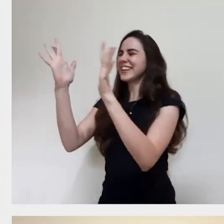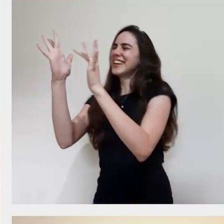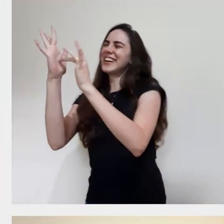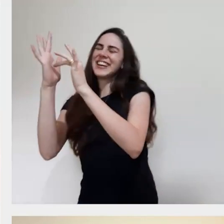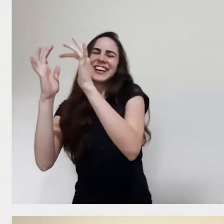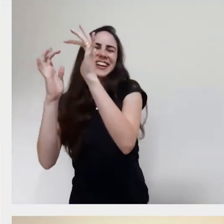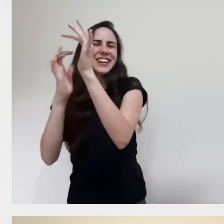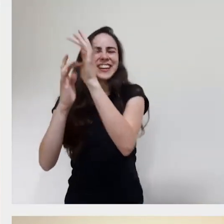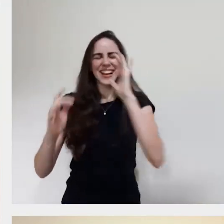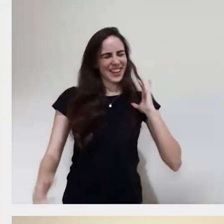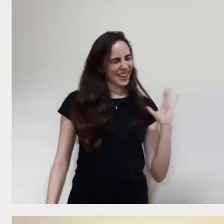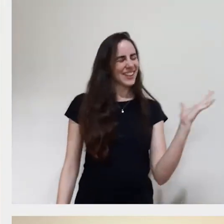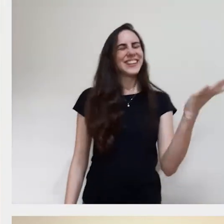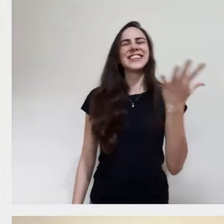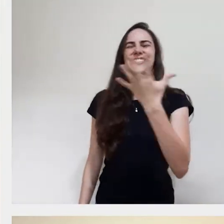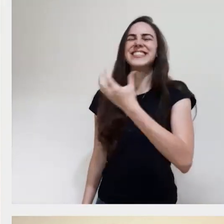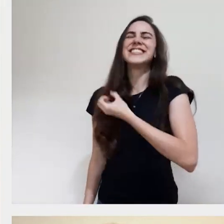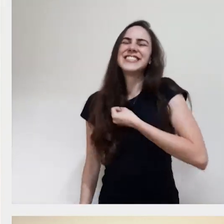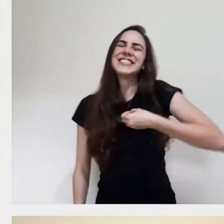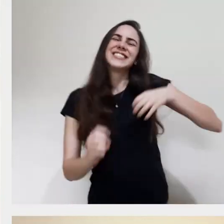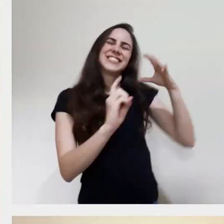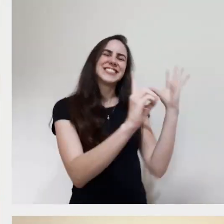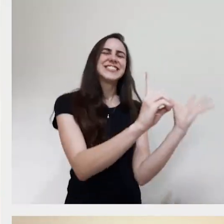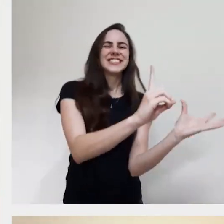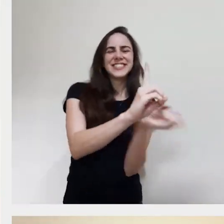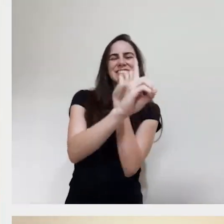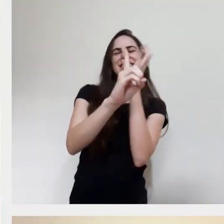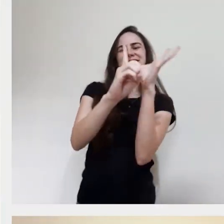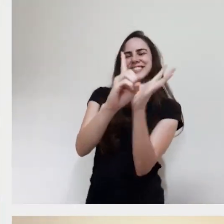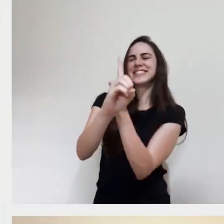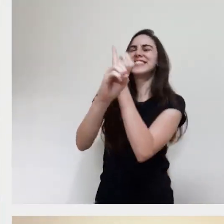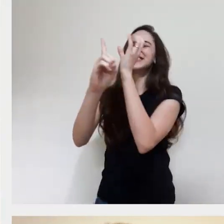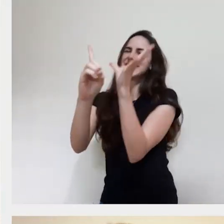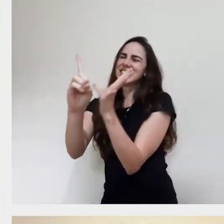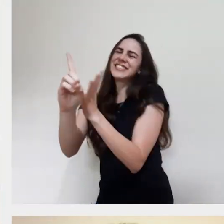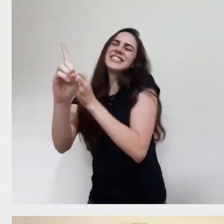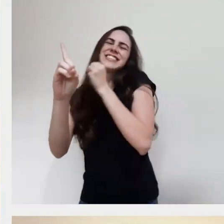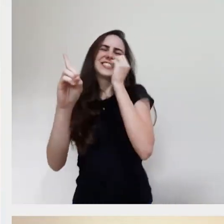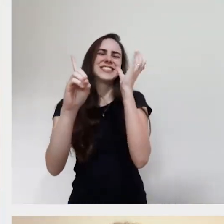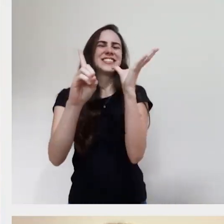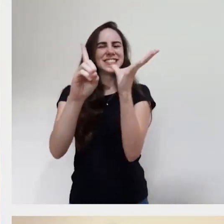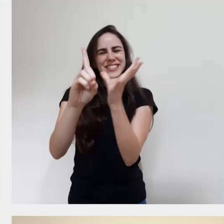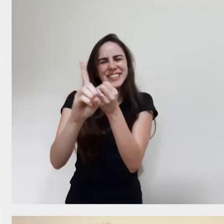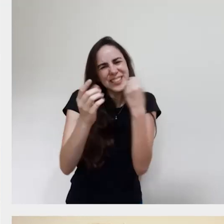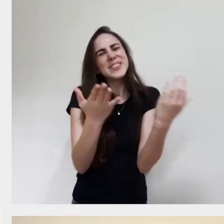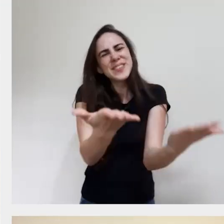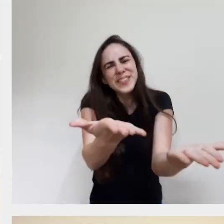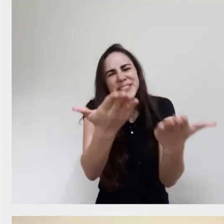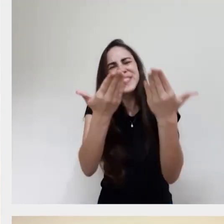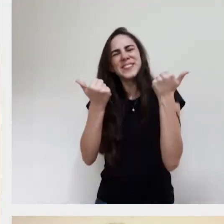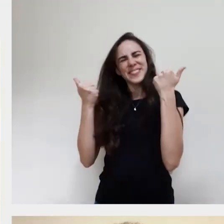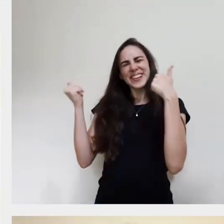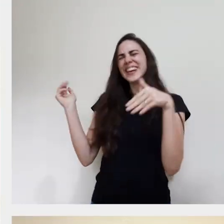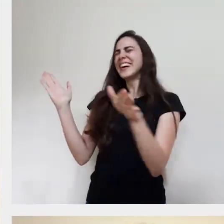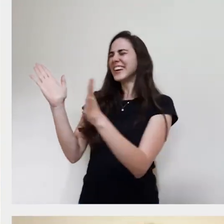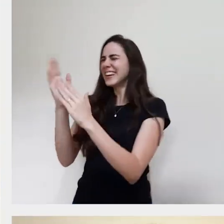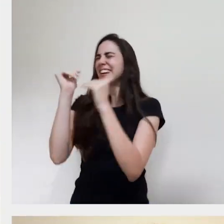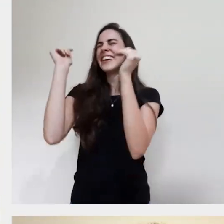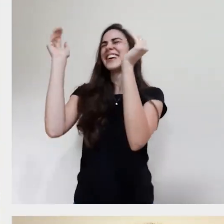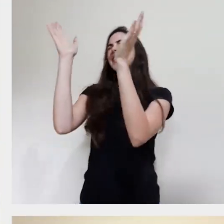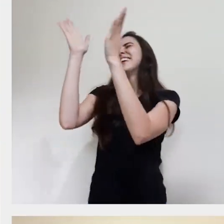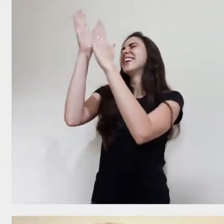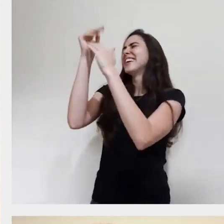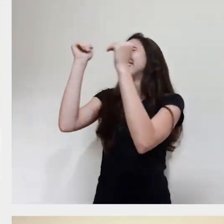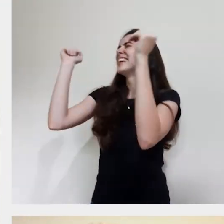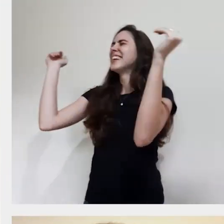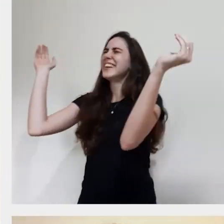Exultai, exultai, vinde todos louvar a